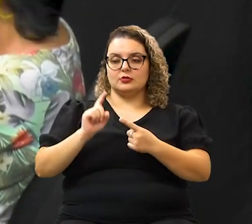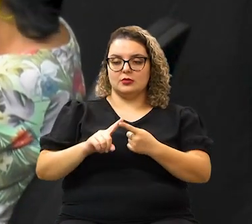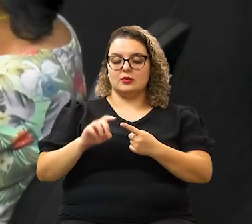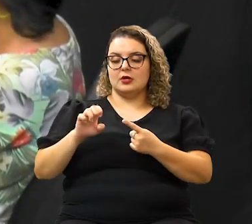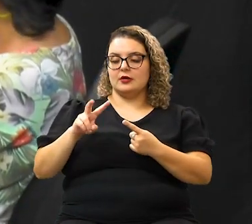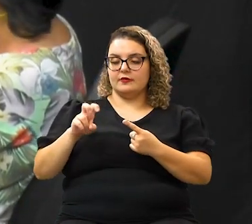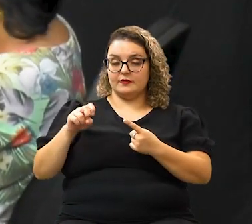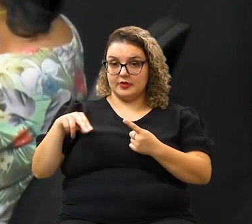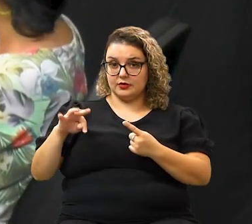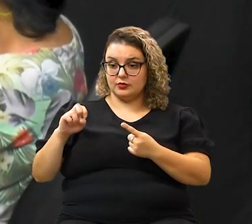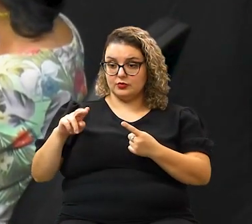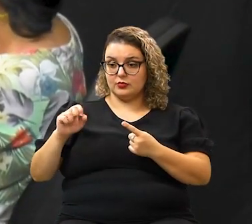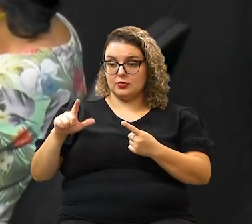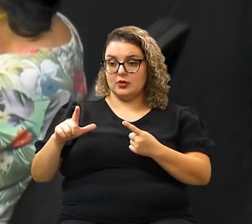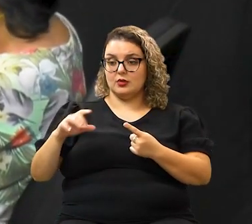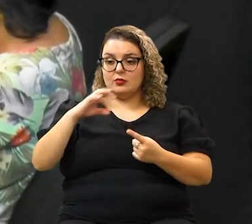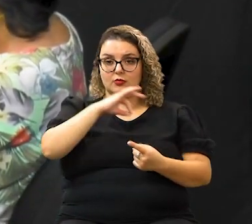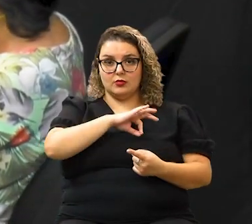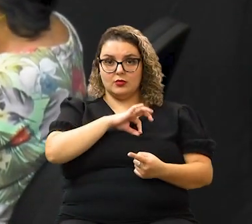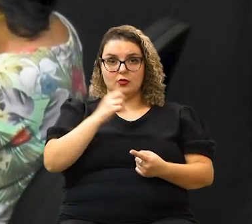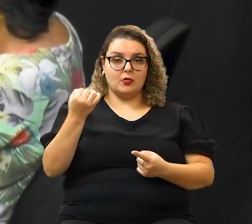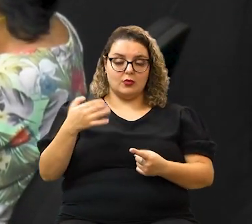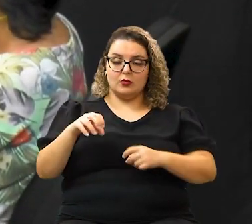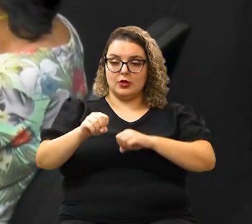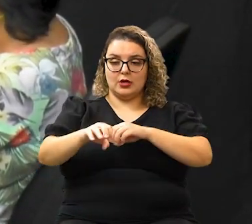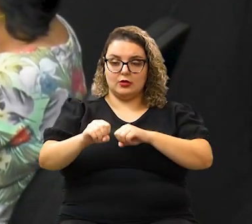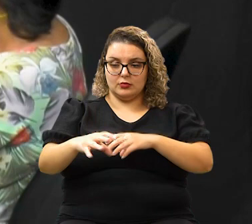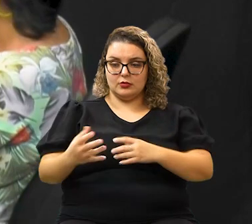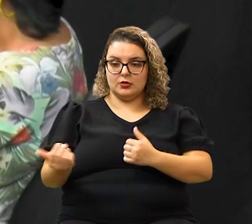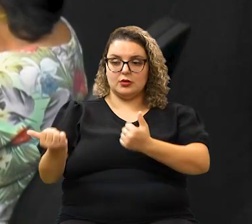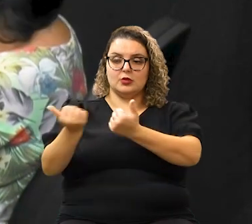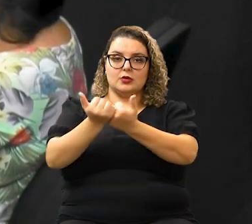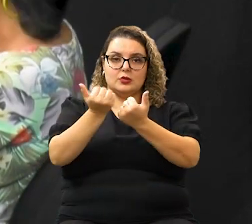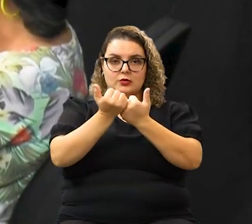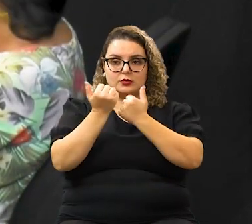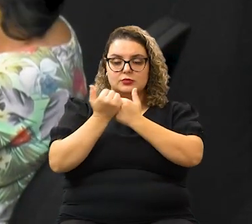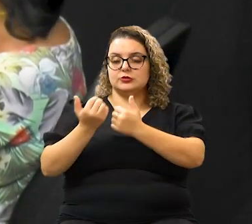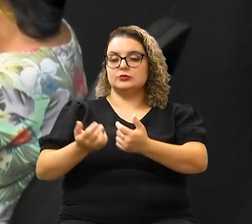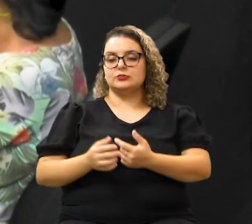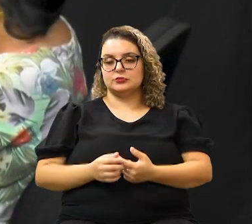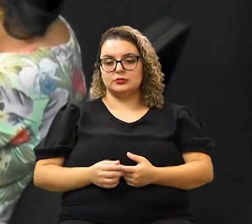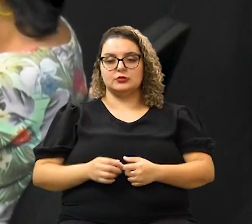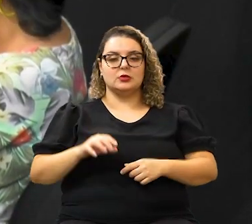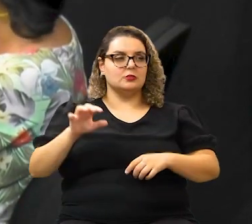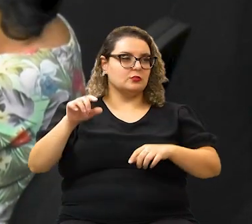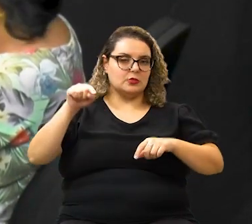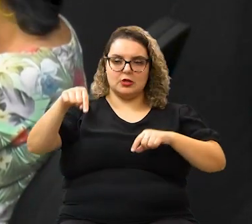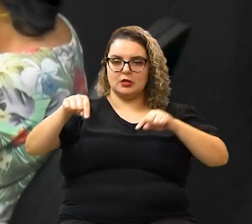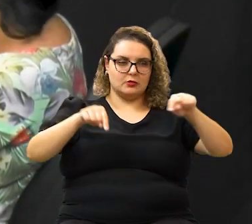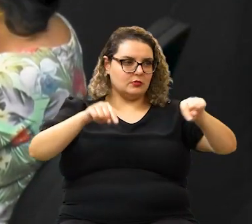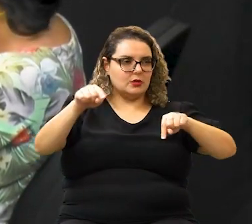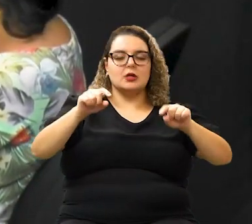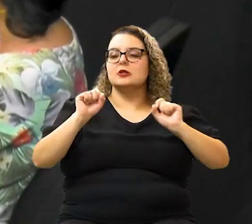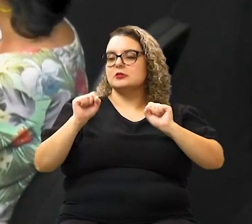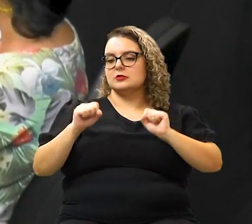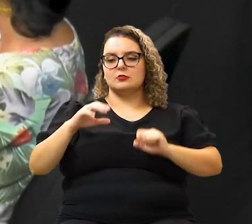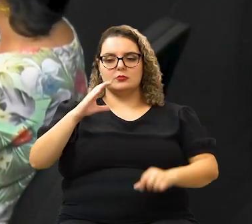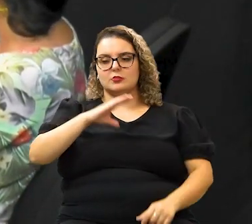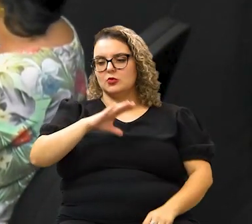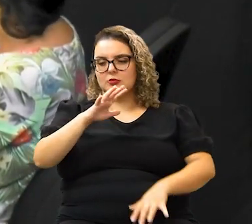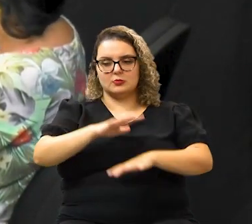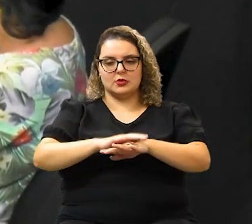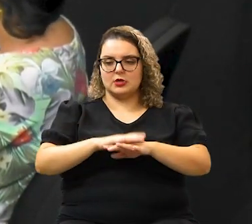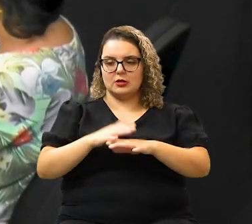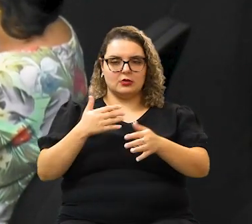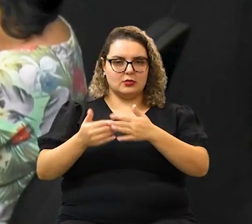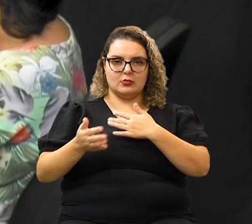o quanto você desse aula, você substituía a aula de... Podia ser aqui ou ali. Isso, você podia dar aula de português, matemática, dar aula de qualquer coisa. Tá.